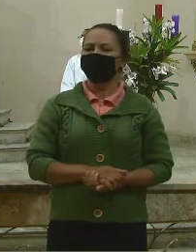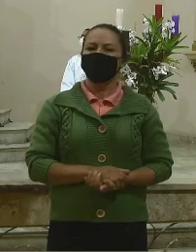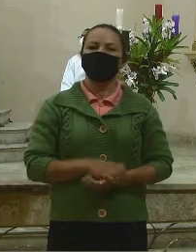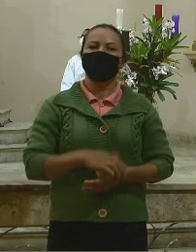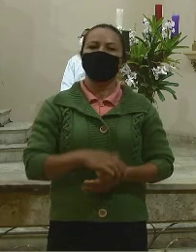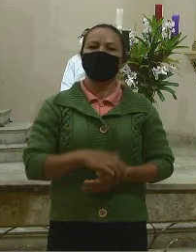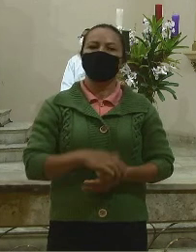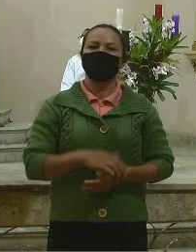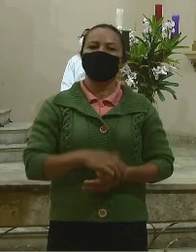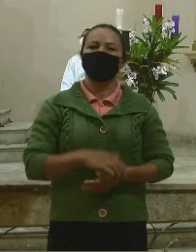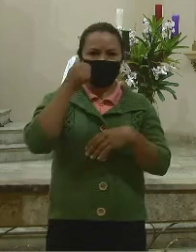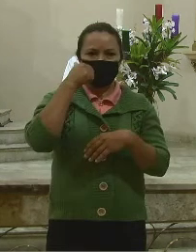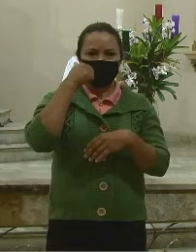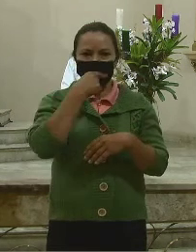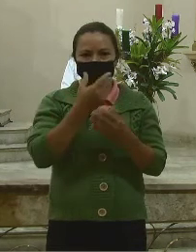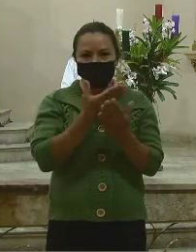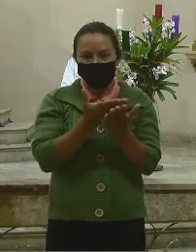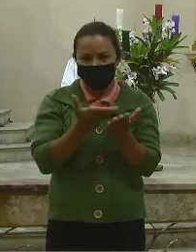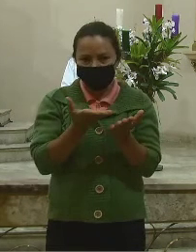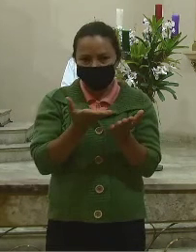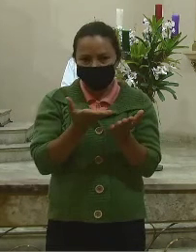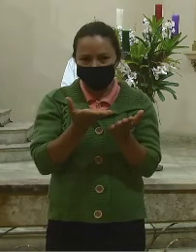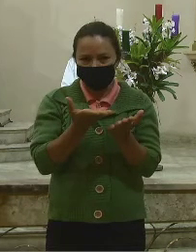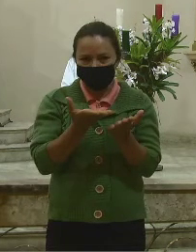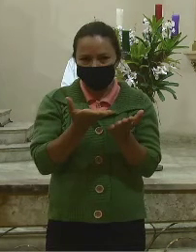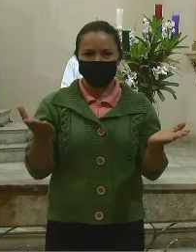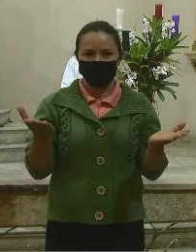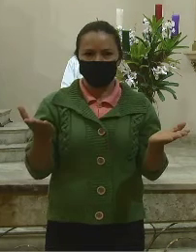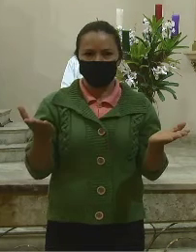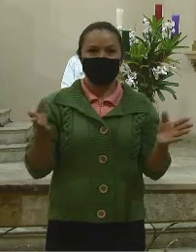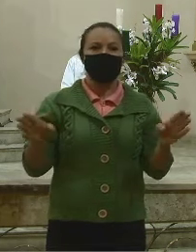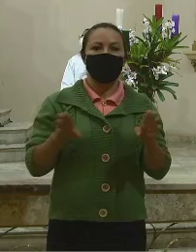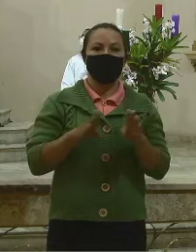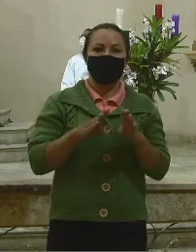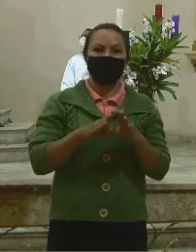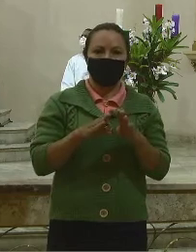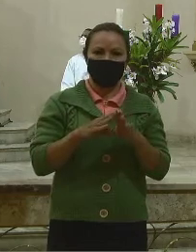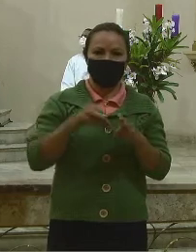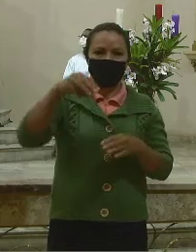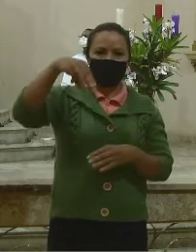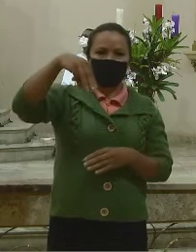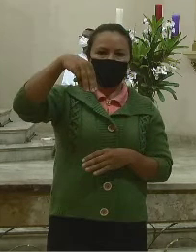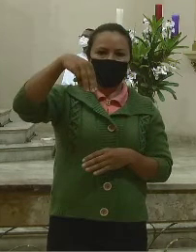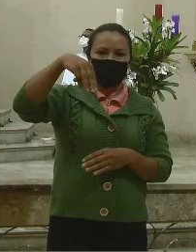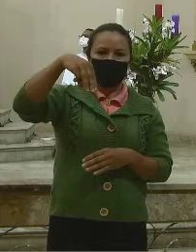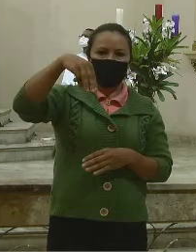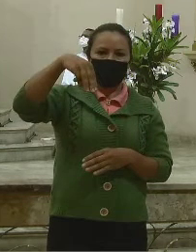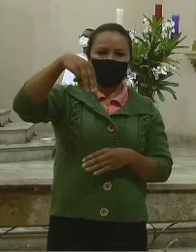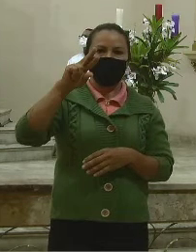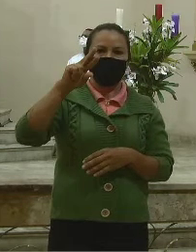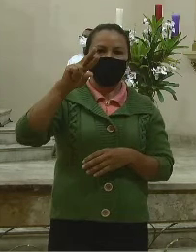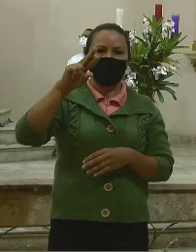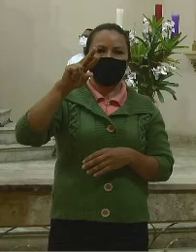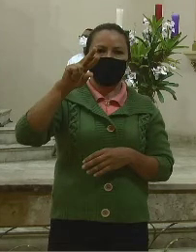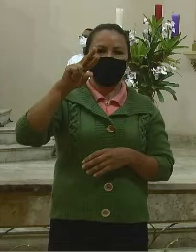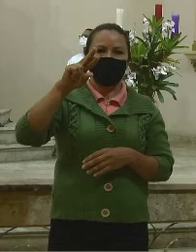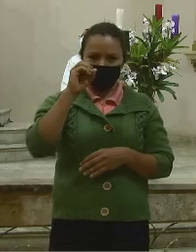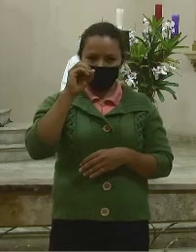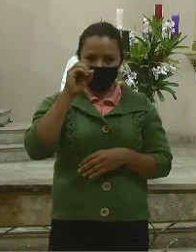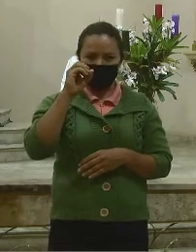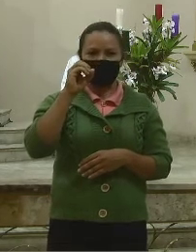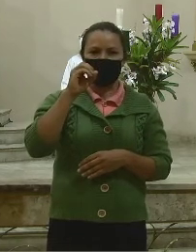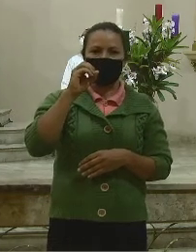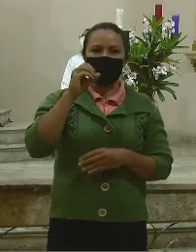Seus irmãos e irmãs, prezado diácono Maurício, seminaristas, ministros da